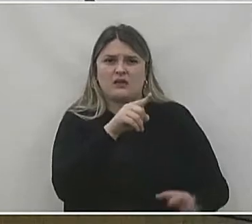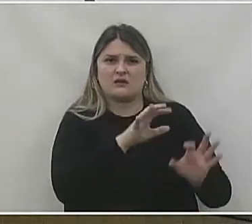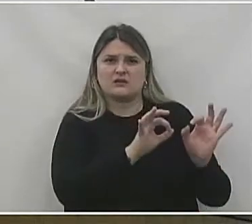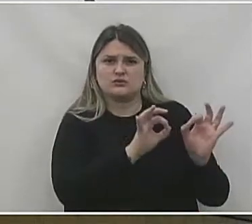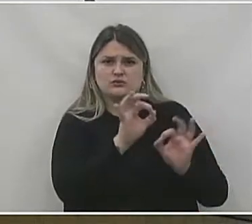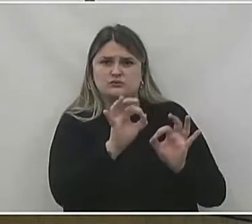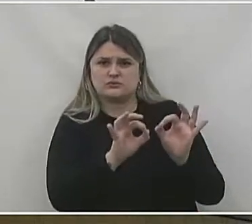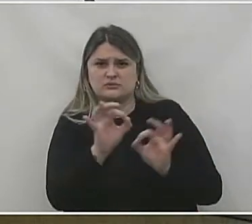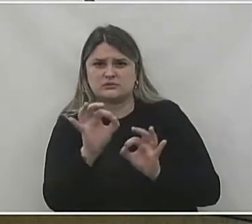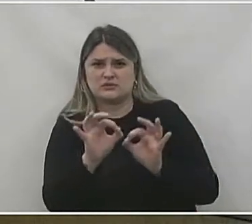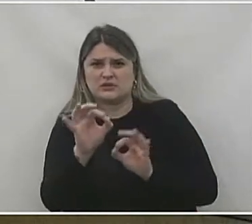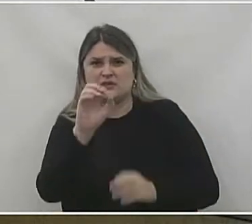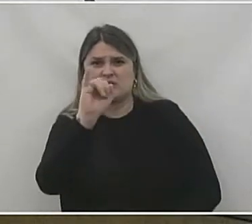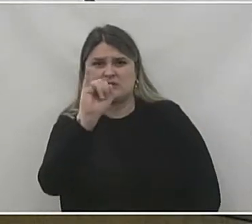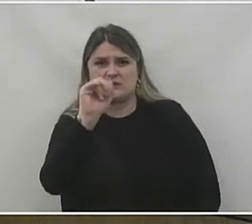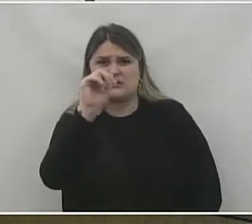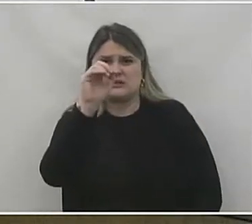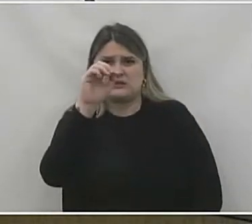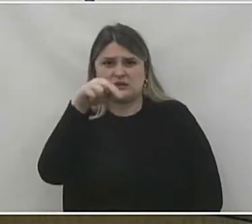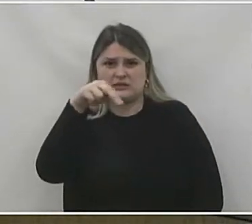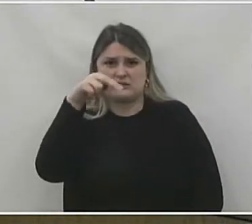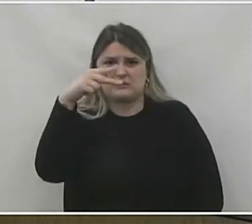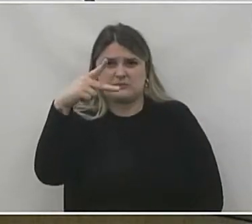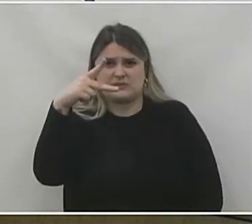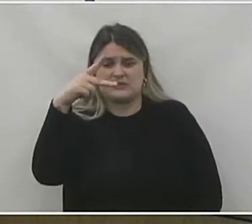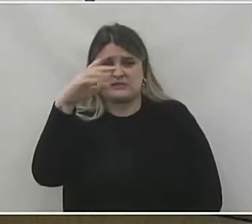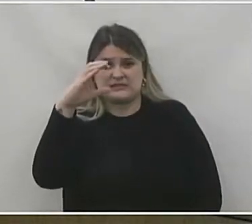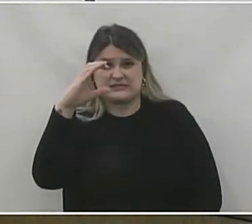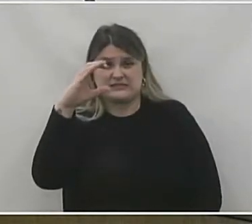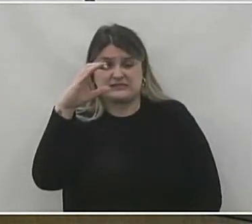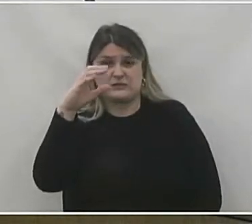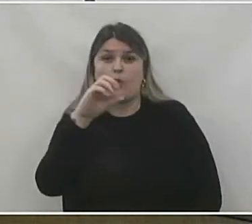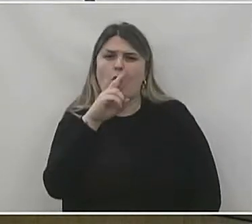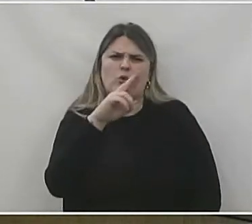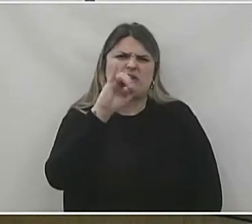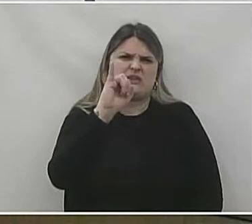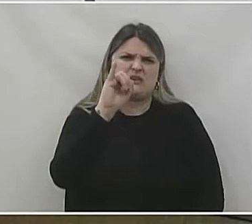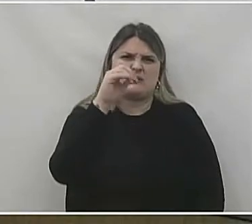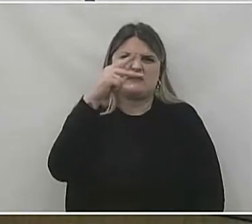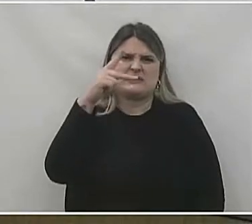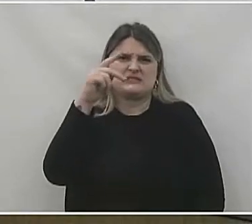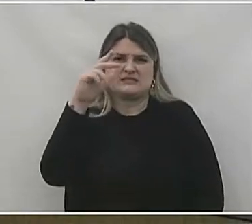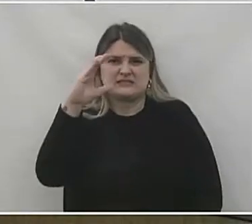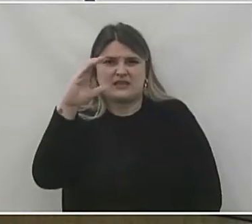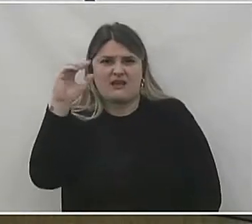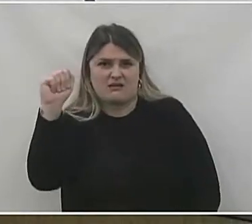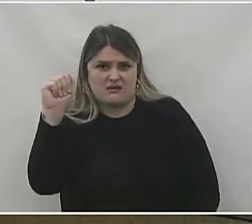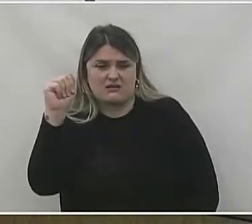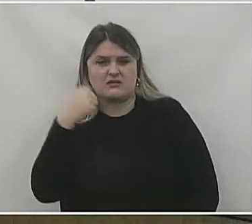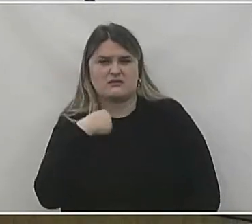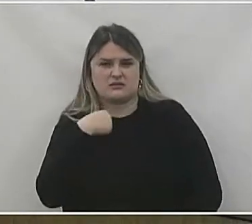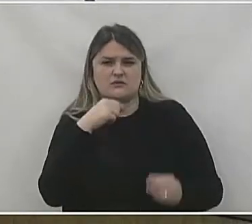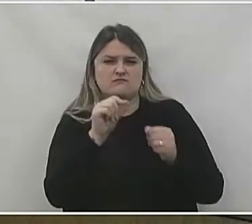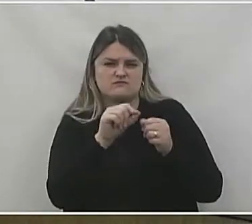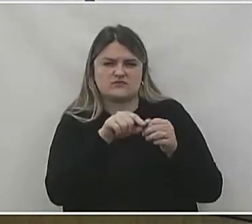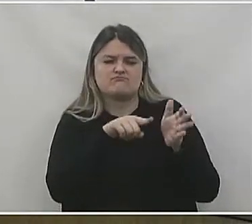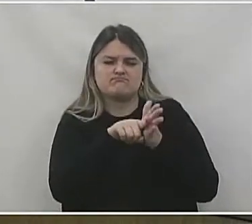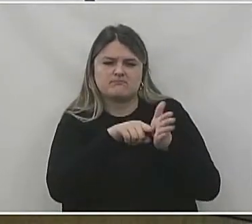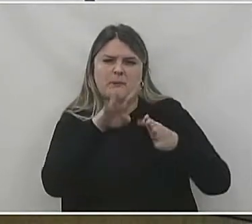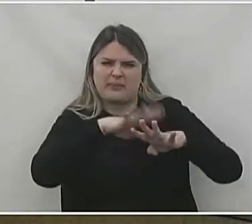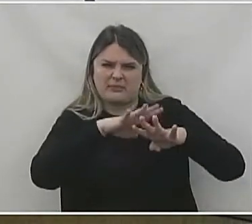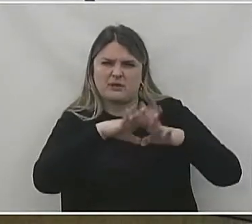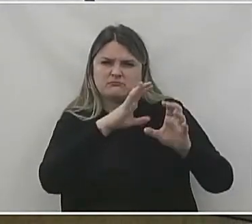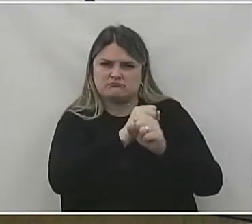justa reajustado pelo inpc aliás IPCA o aumento do especial que eu calculei aqui